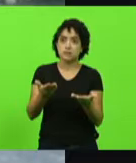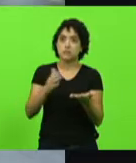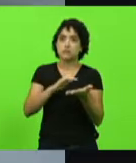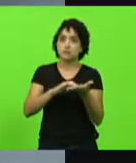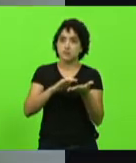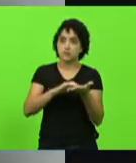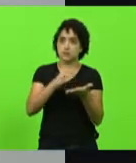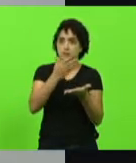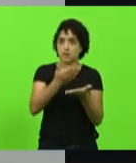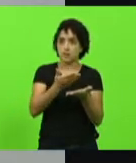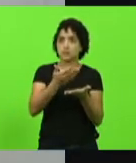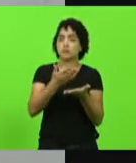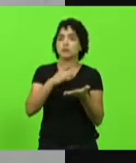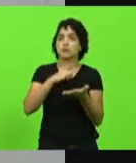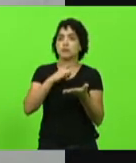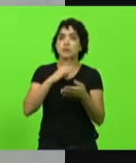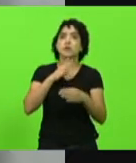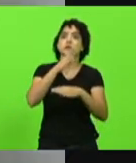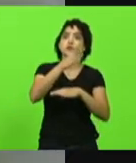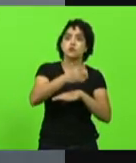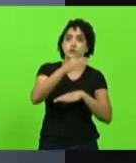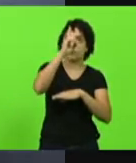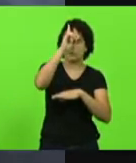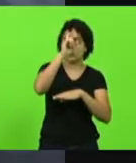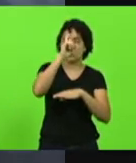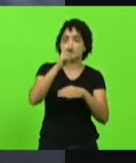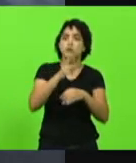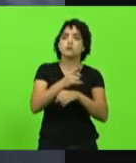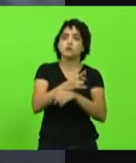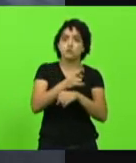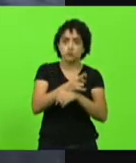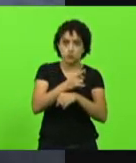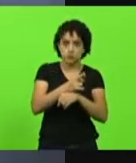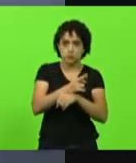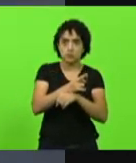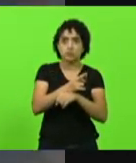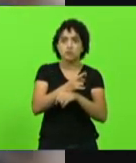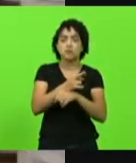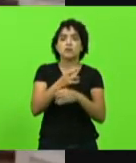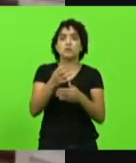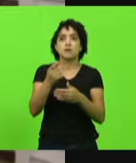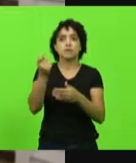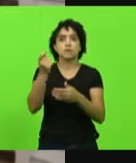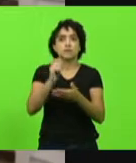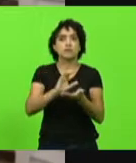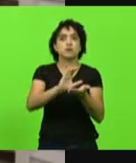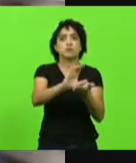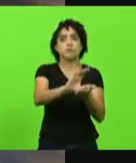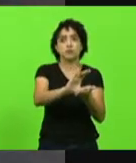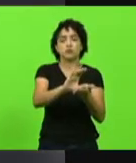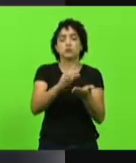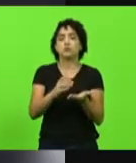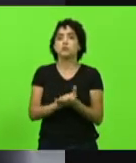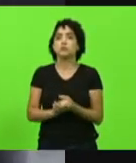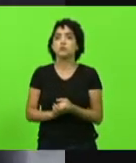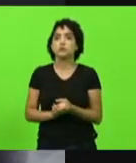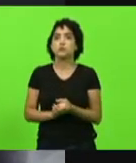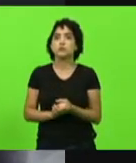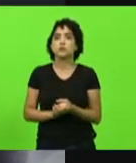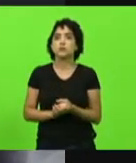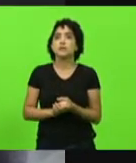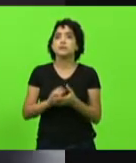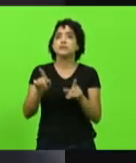Depois tivemos o Hospital Samaria, Rio do Sul, também, onde o Estado vai fazer um aporte de recursos. Estivemos no Hospital Bom